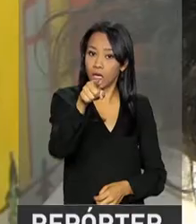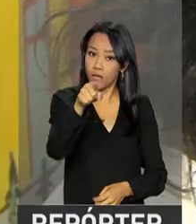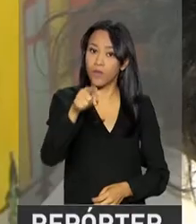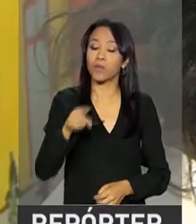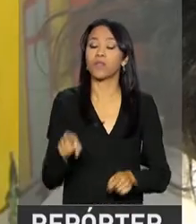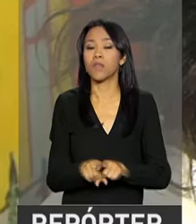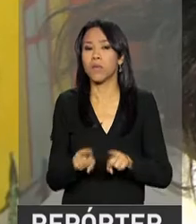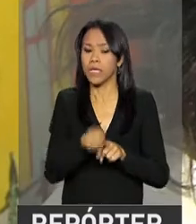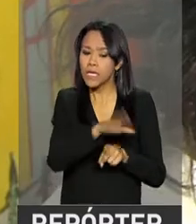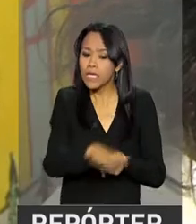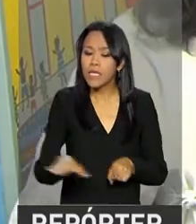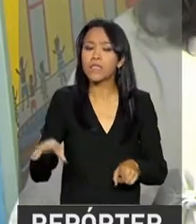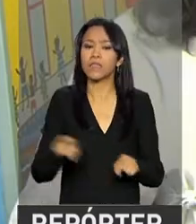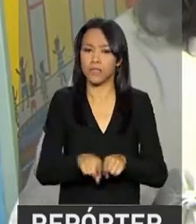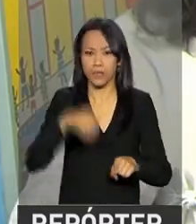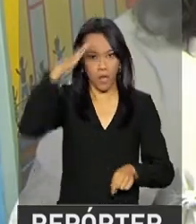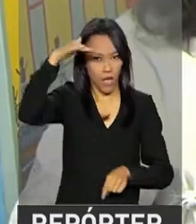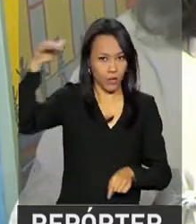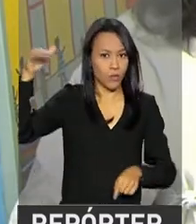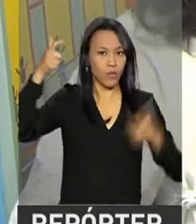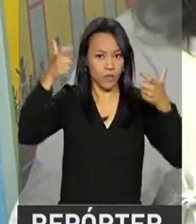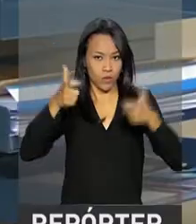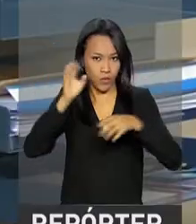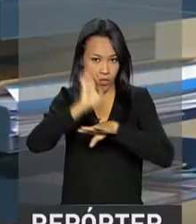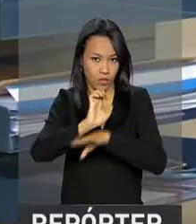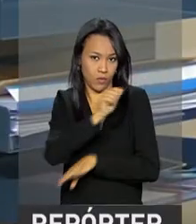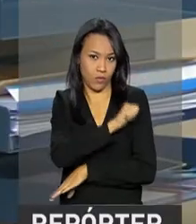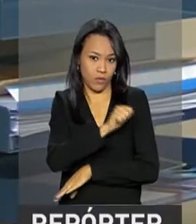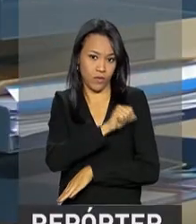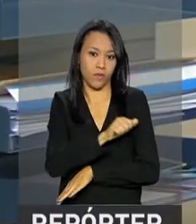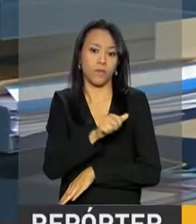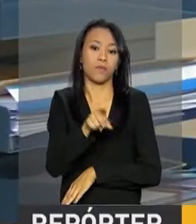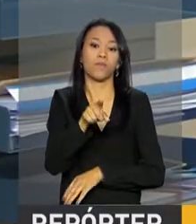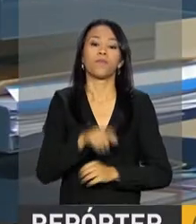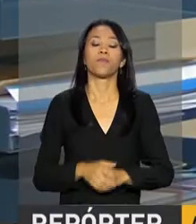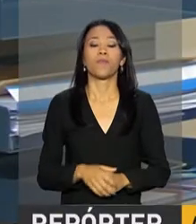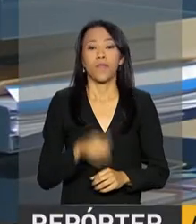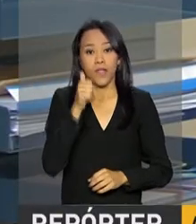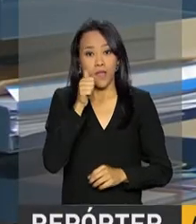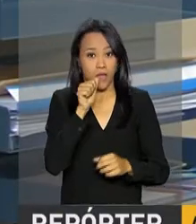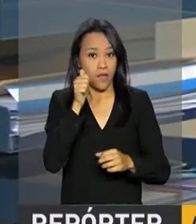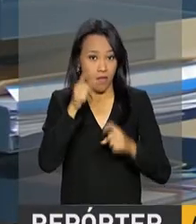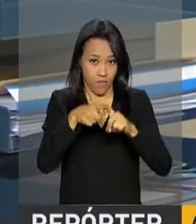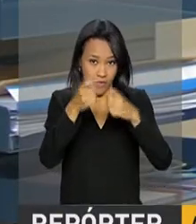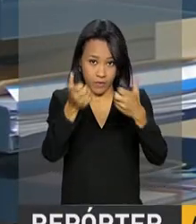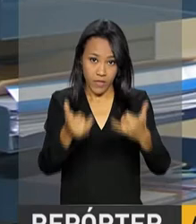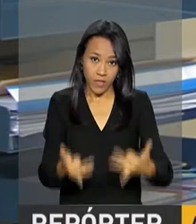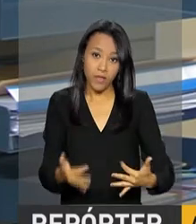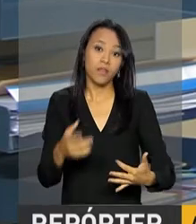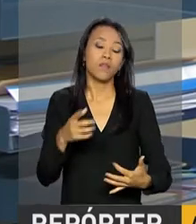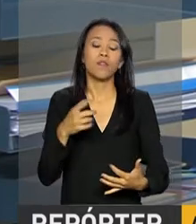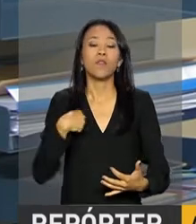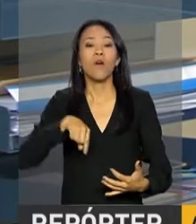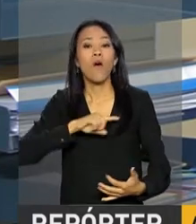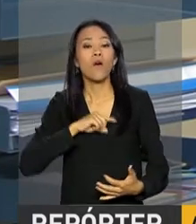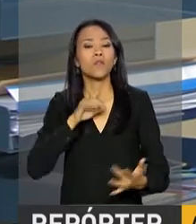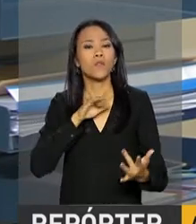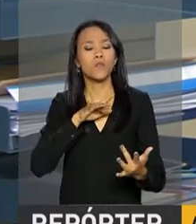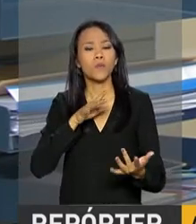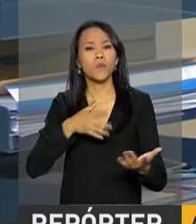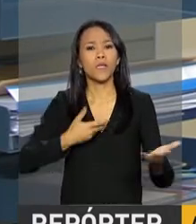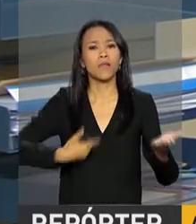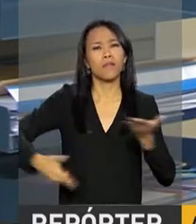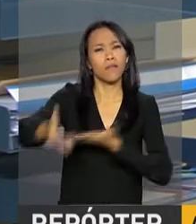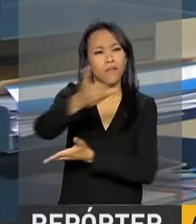para crianças e adultos do rio de janeiro a gente vem buscando uma integração entre as diferentes